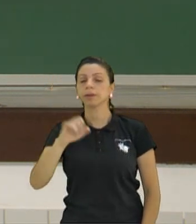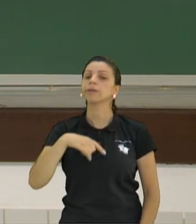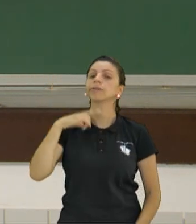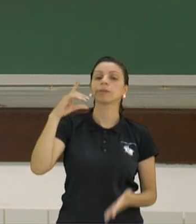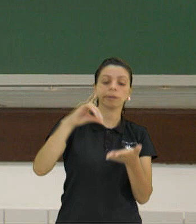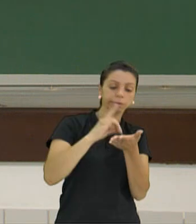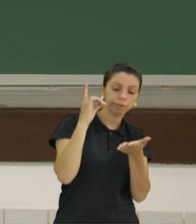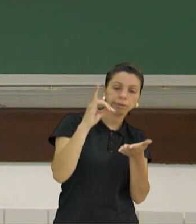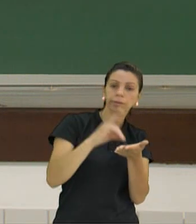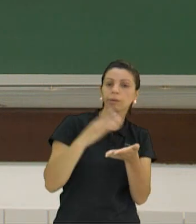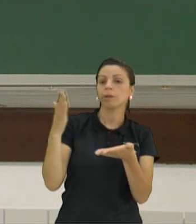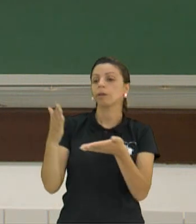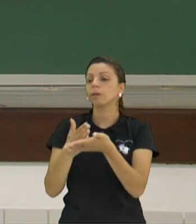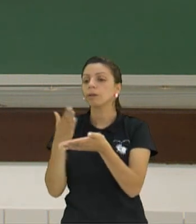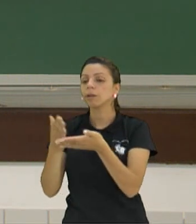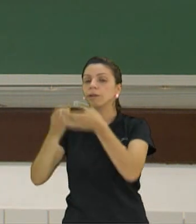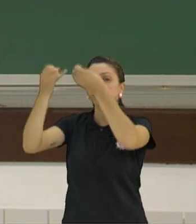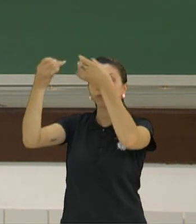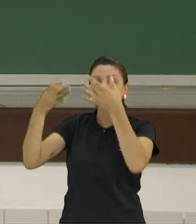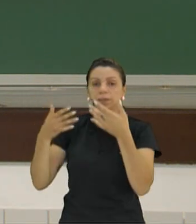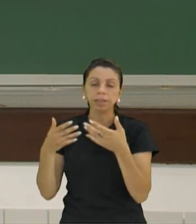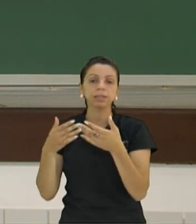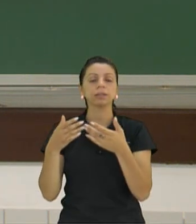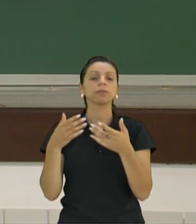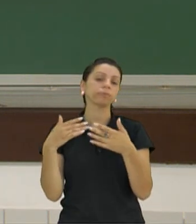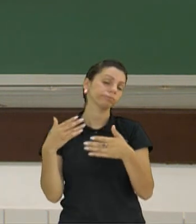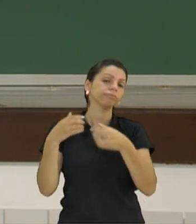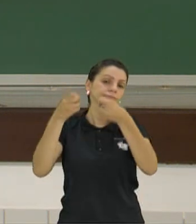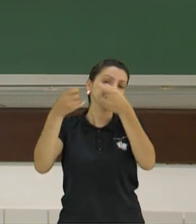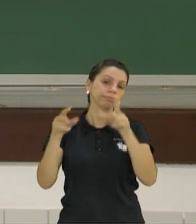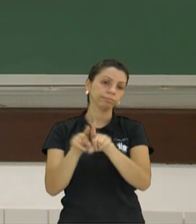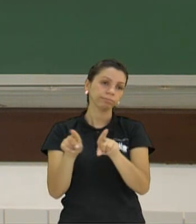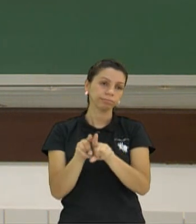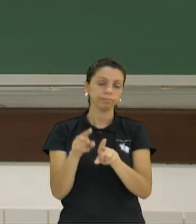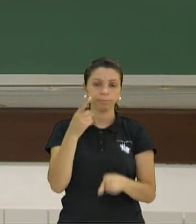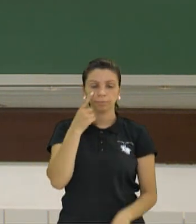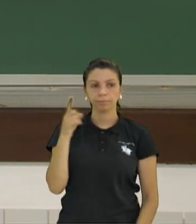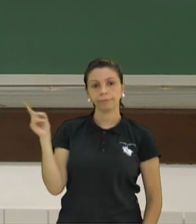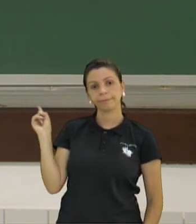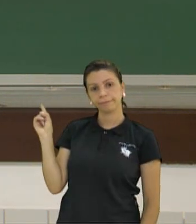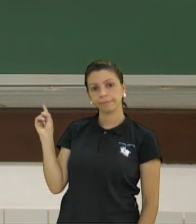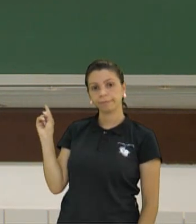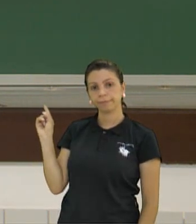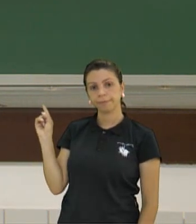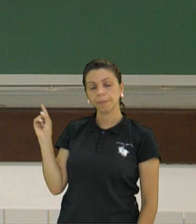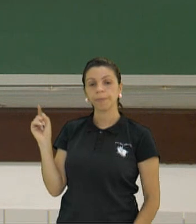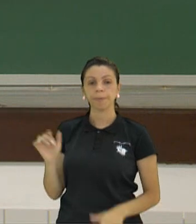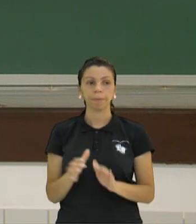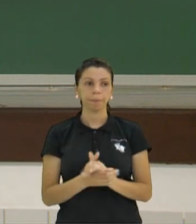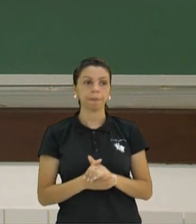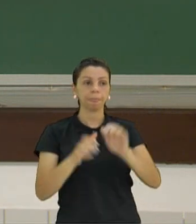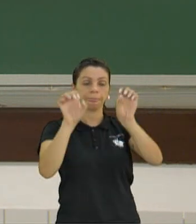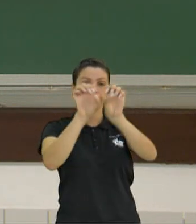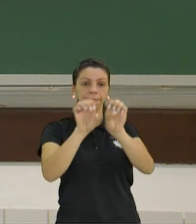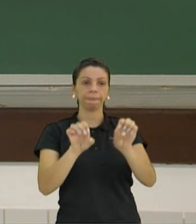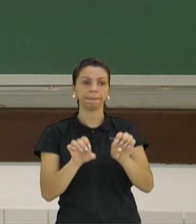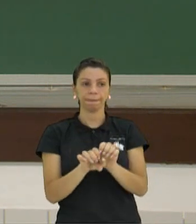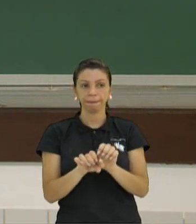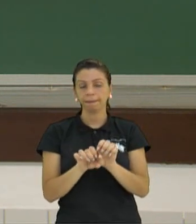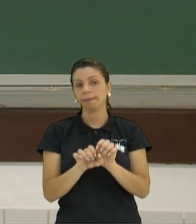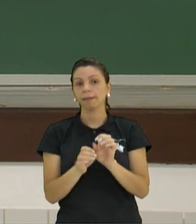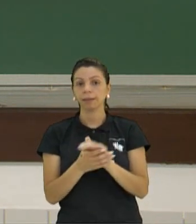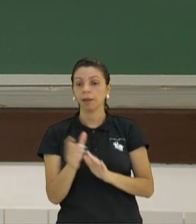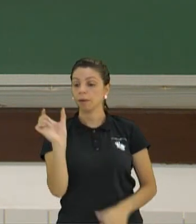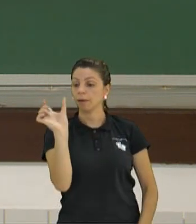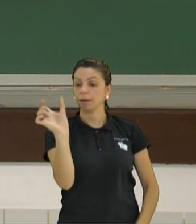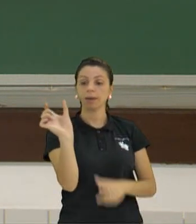enciclopédico, o dicionário, né? Nós vimos isso aí. Um verbete aqui para vocês, da estrutura, a entrada,